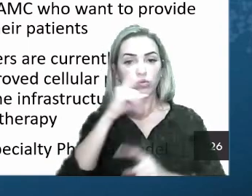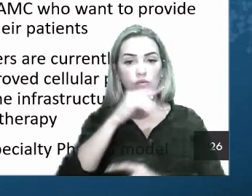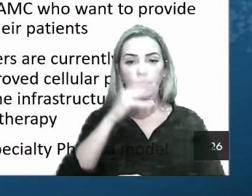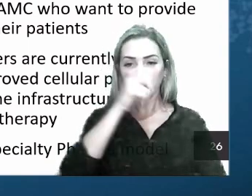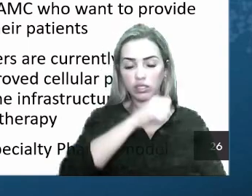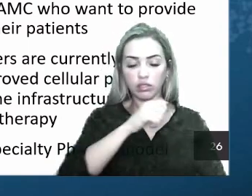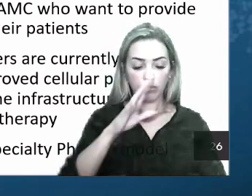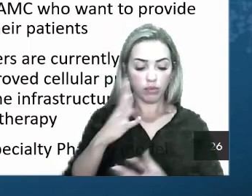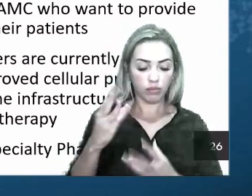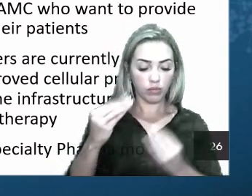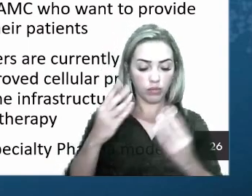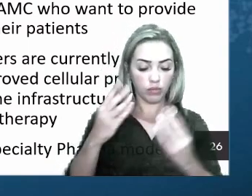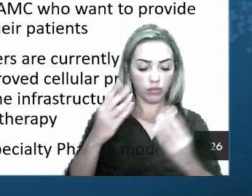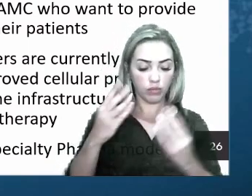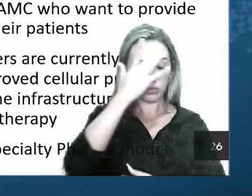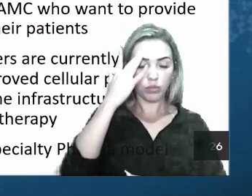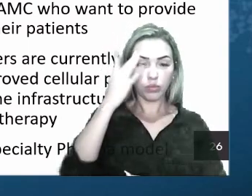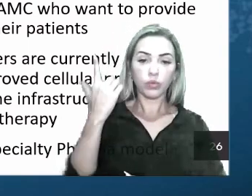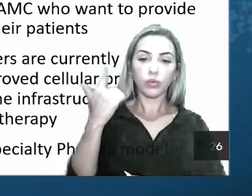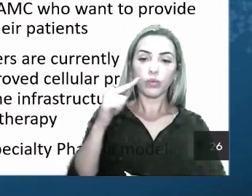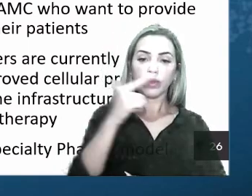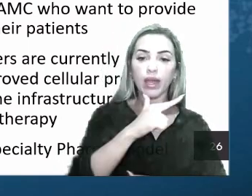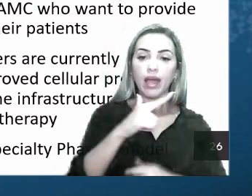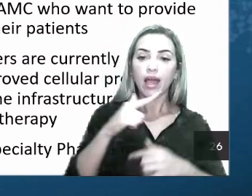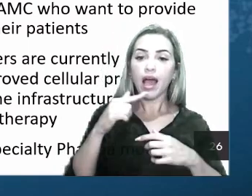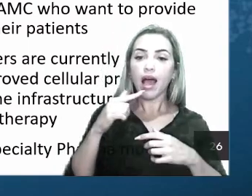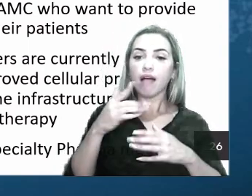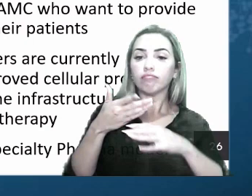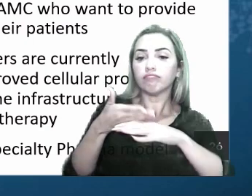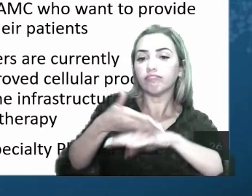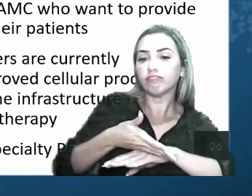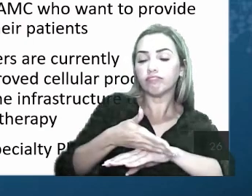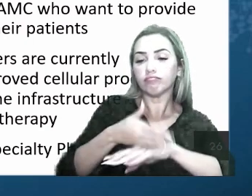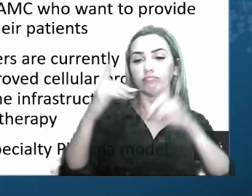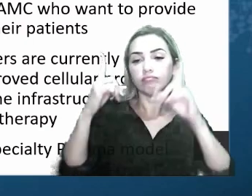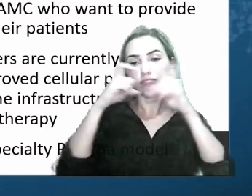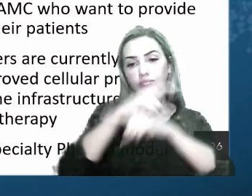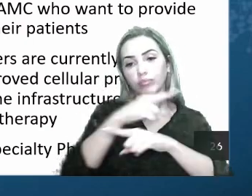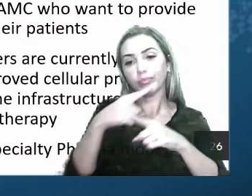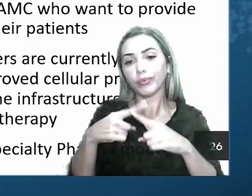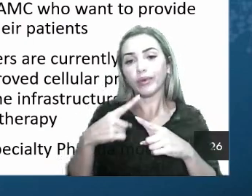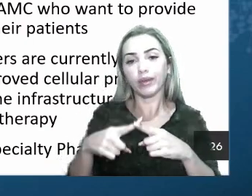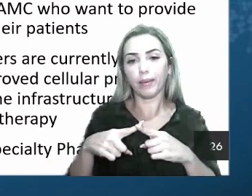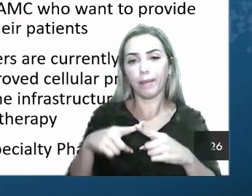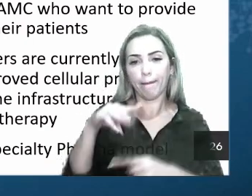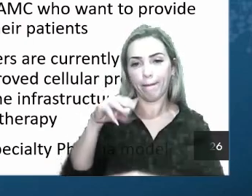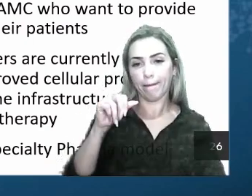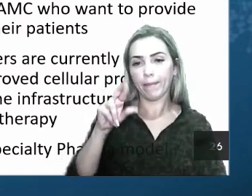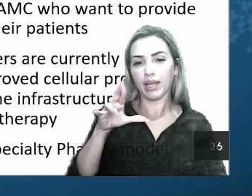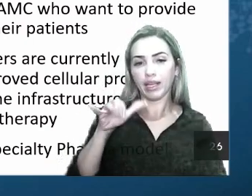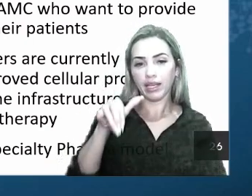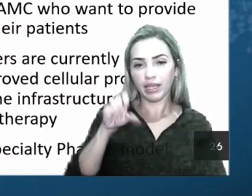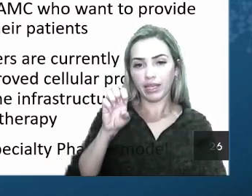pacientes de Medicare, Medicaid não têm acesso, porque Medicare e Medicaid pagam